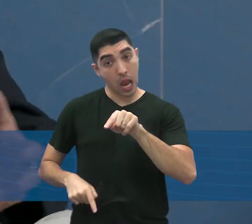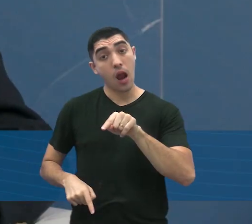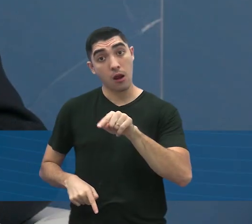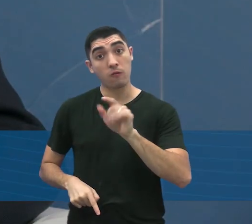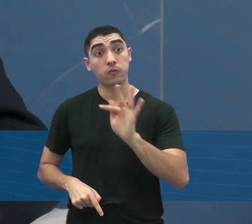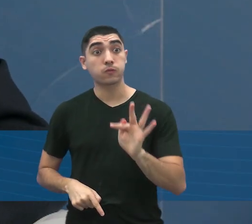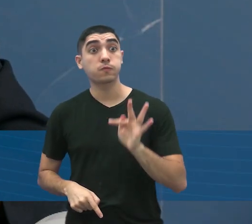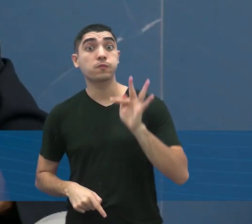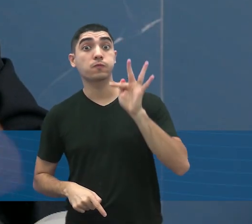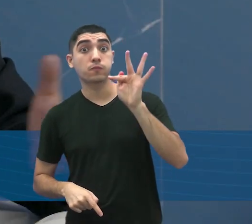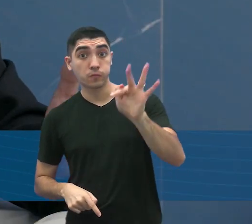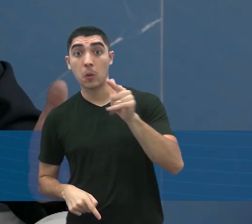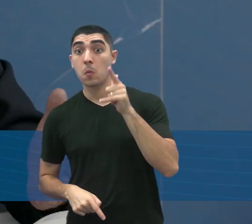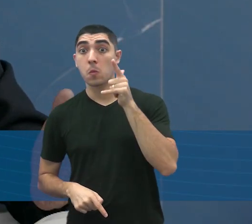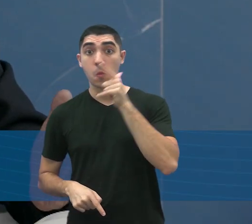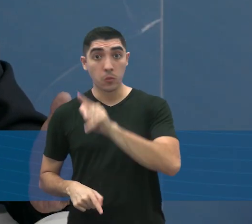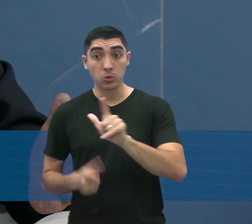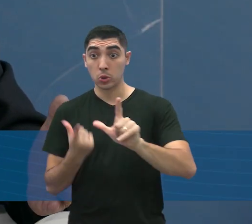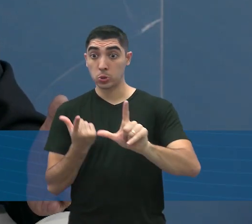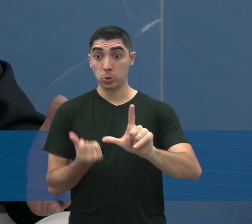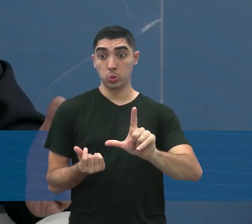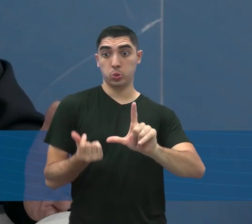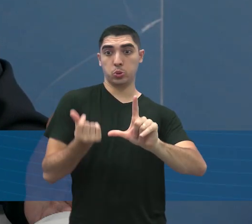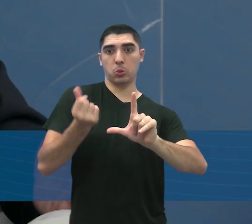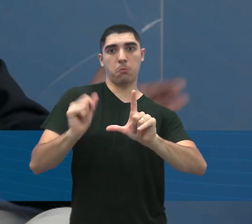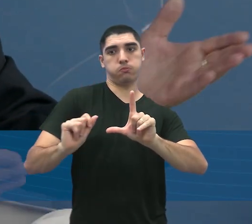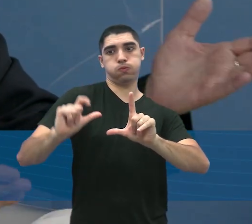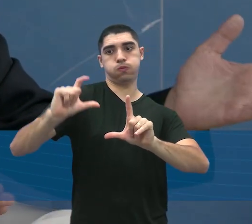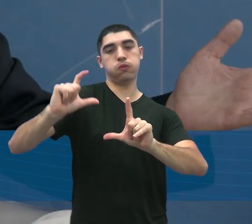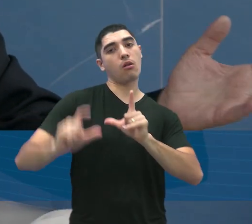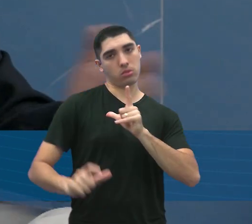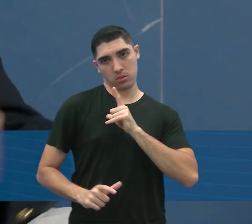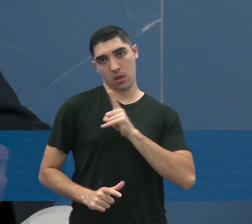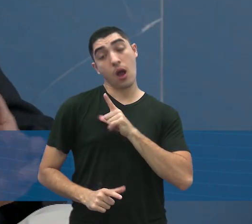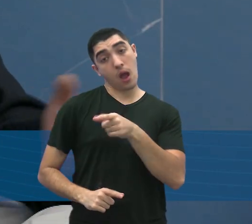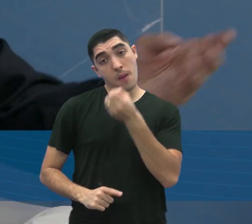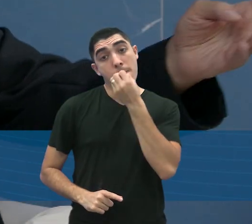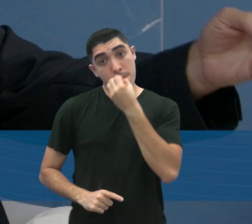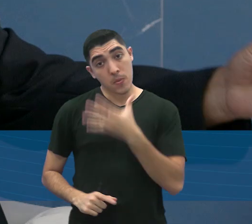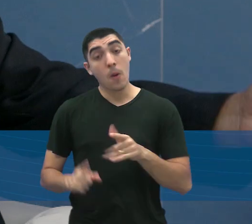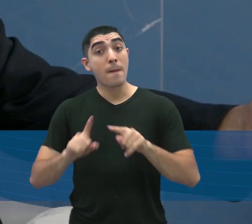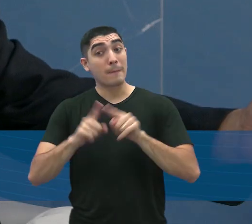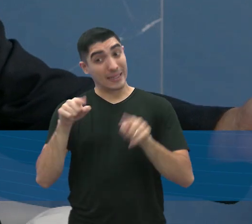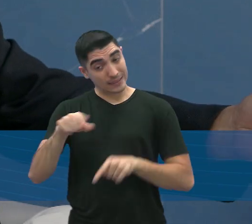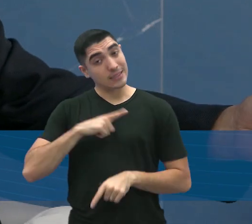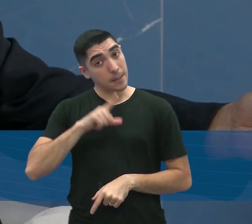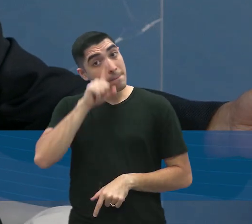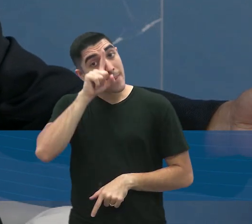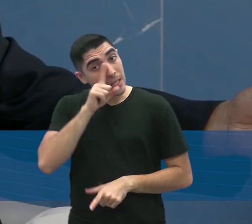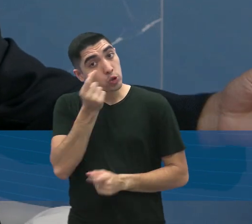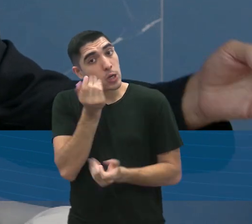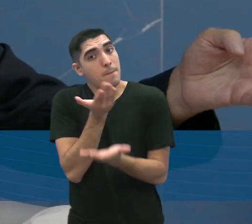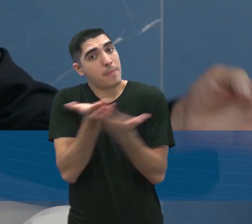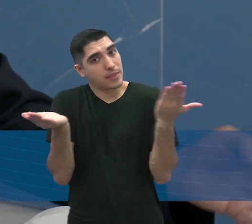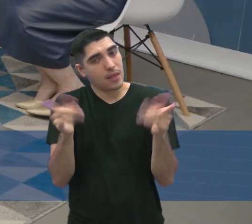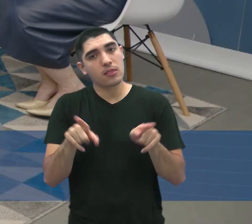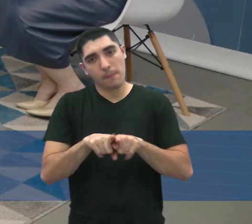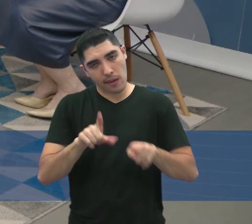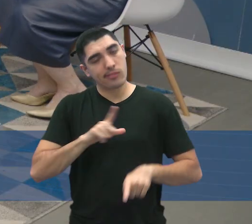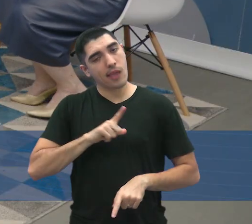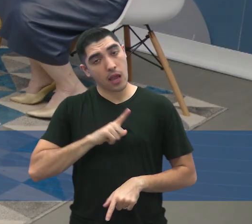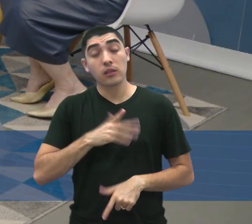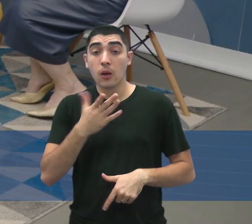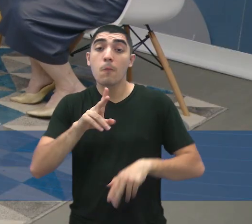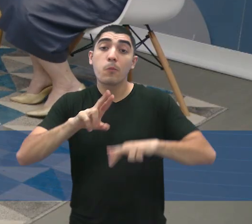prazo está provado que na média você sempre ganha. Agora, ganha mais, mas em compensação o risco é maior. Exato. Você tem o risco.